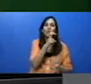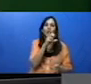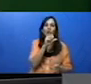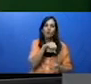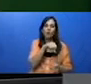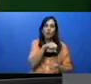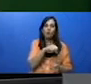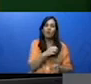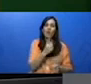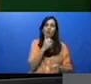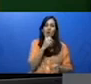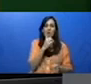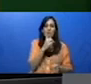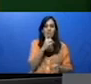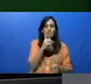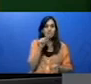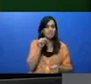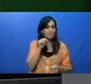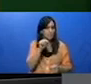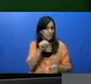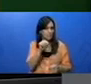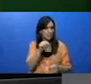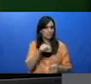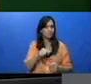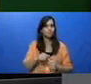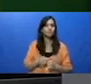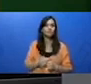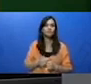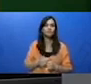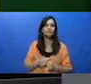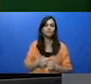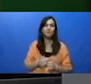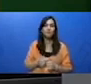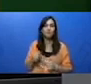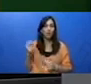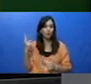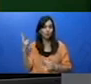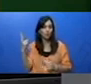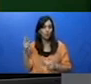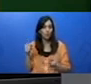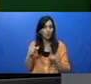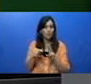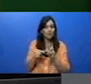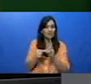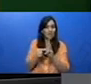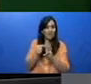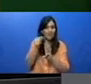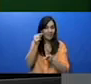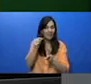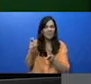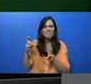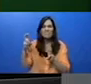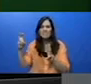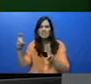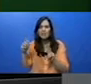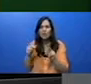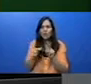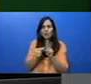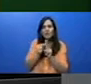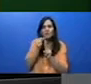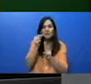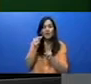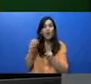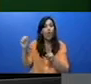1.259. Uma unidade de milhar, 2 centenas, 5 dezenas e